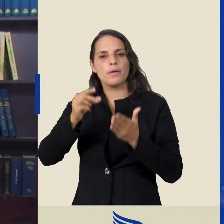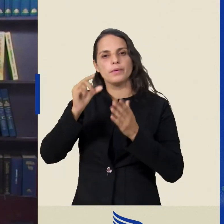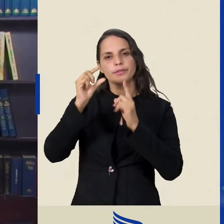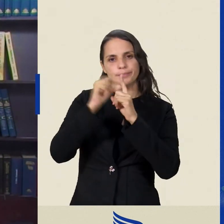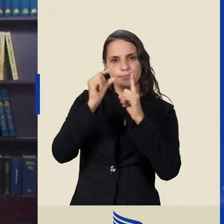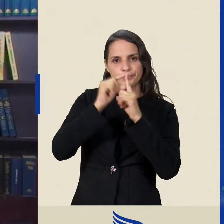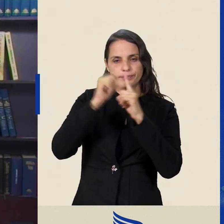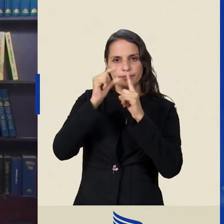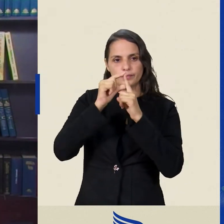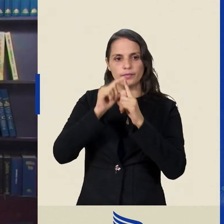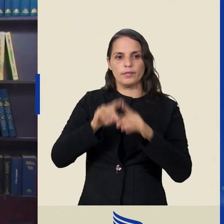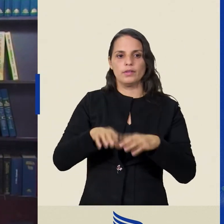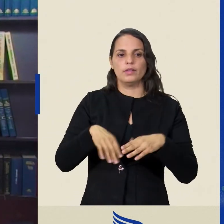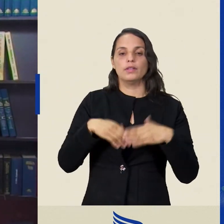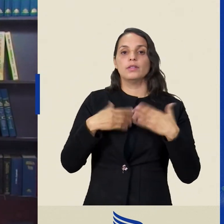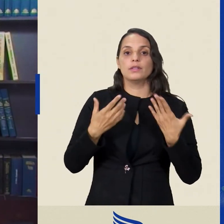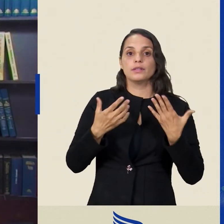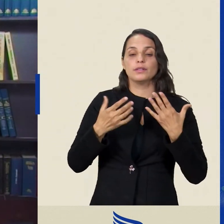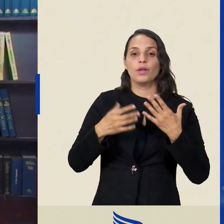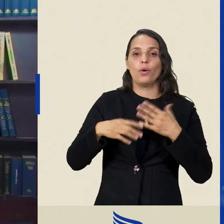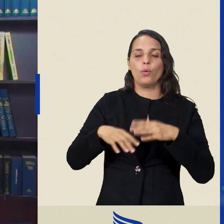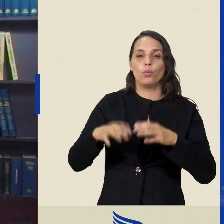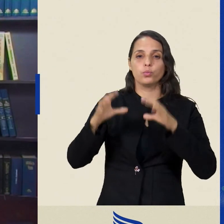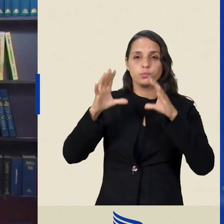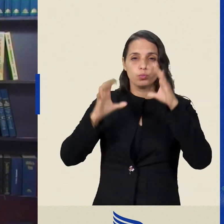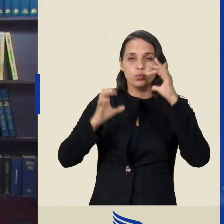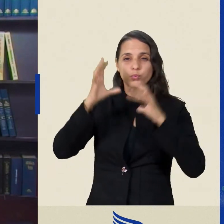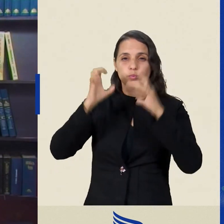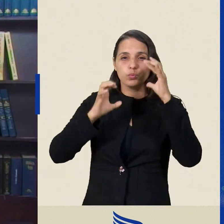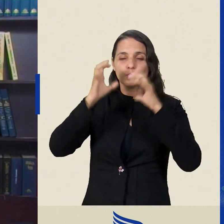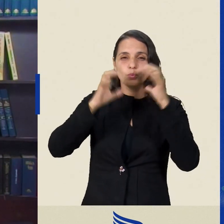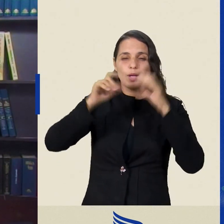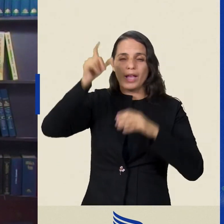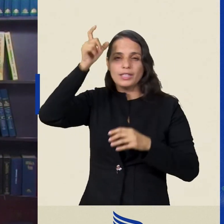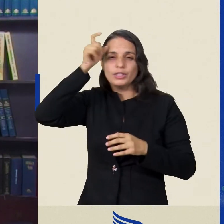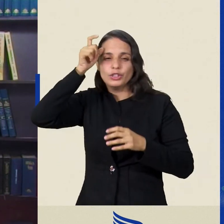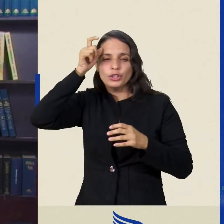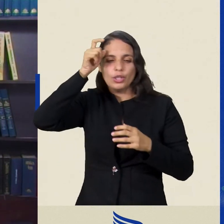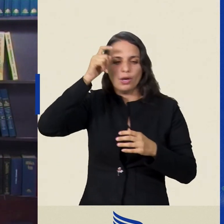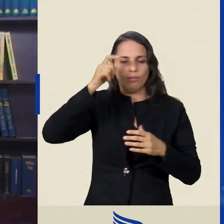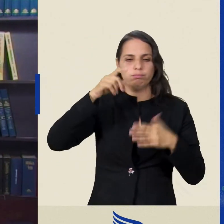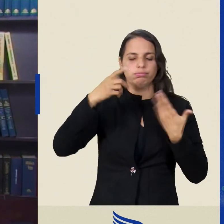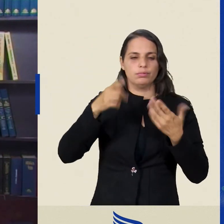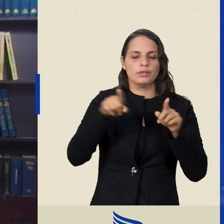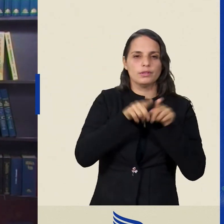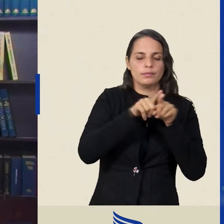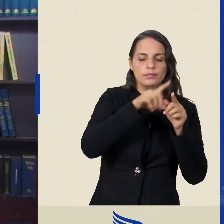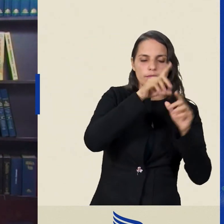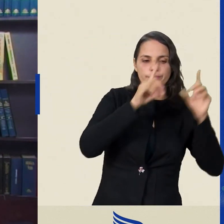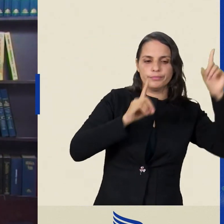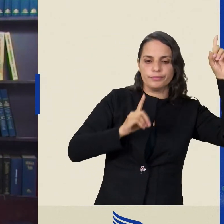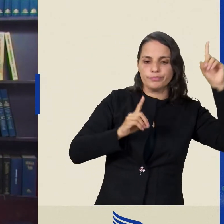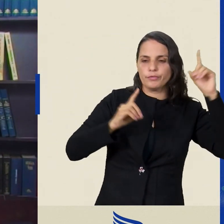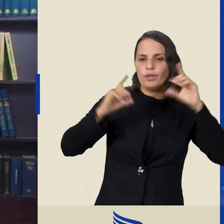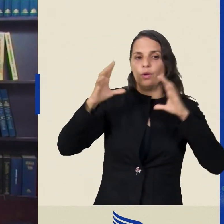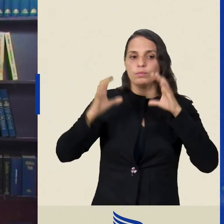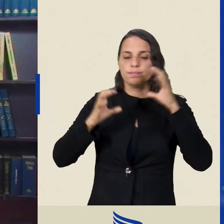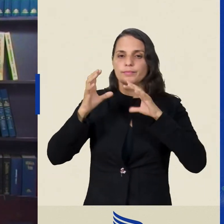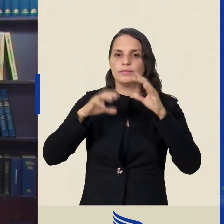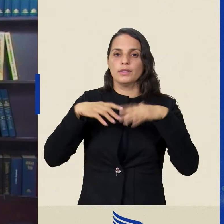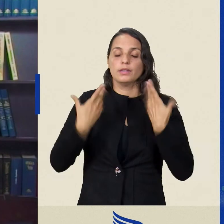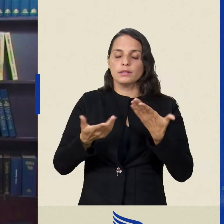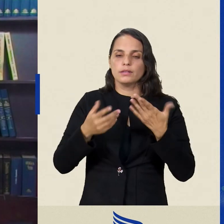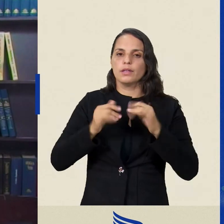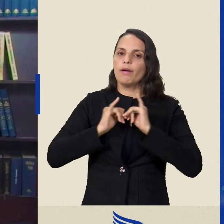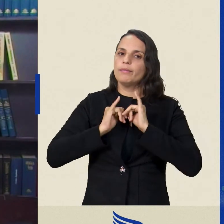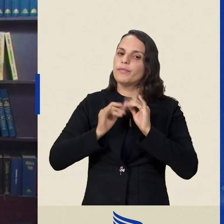grande conflito entre o bem e o mal, apresentado em toda a Bíblia, recomendamos a leitura de